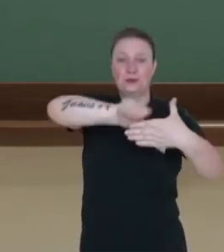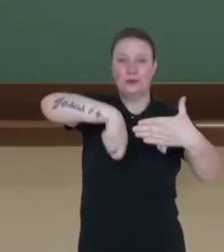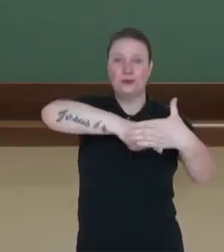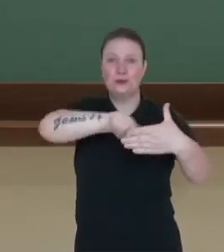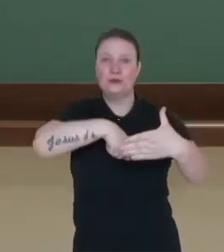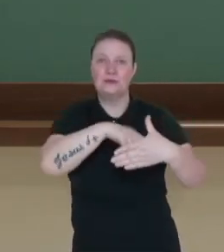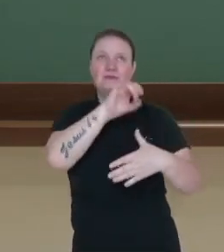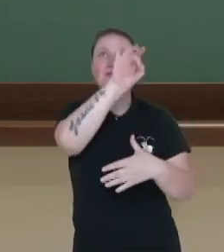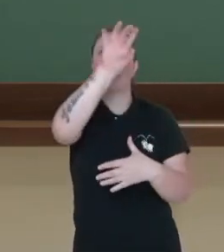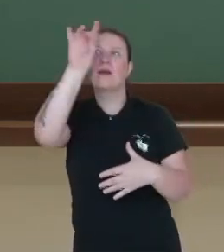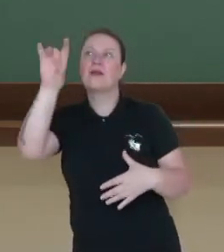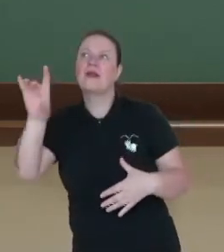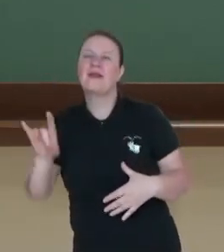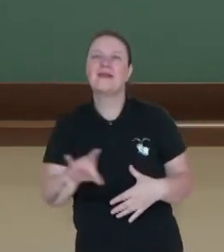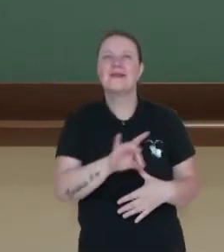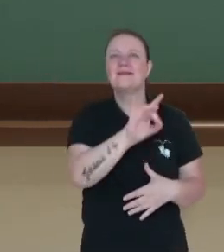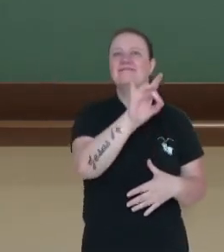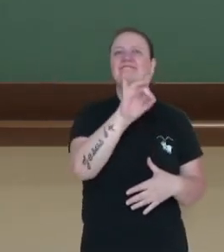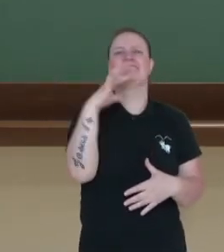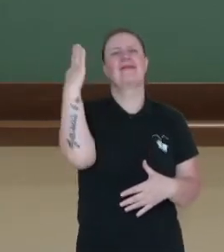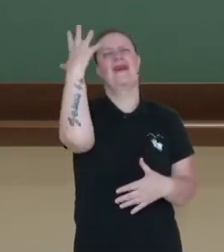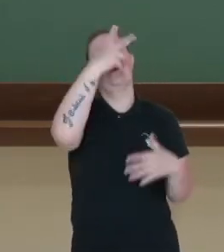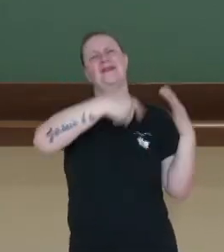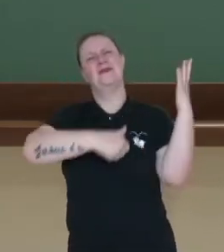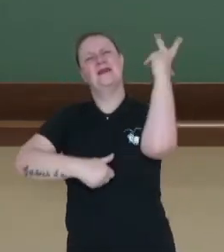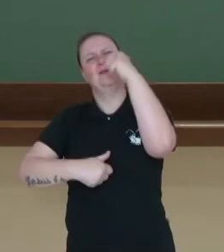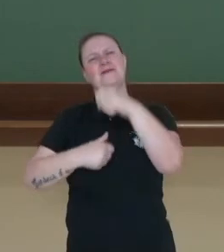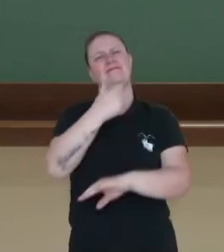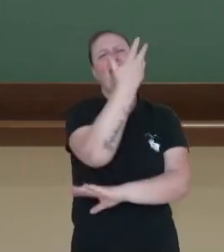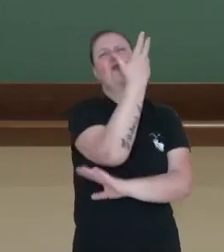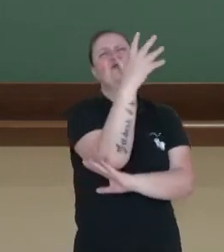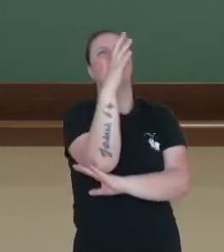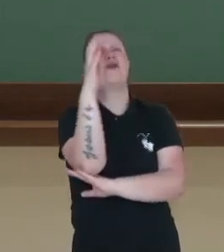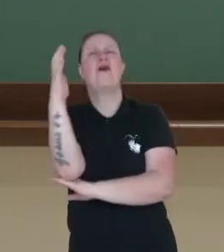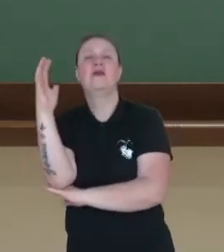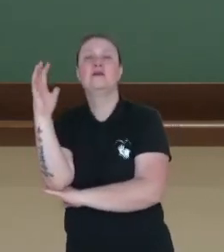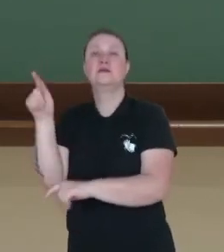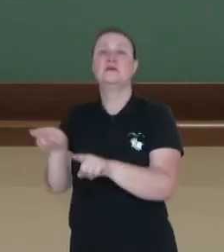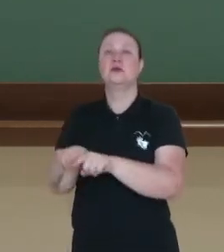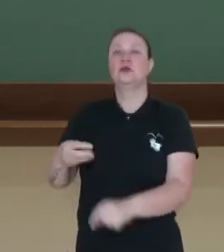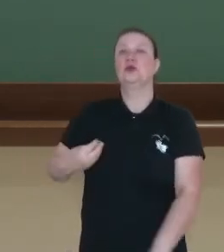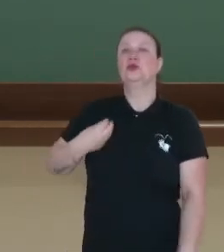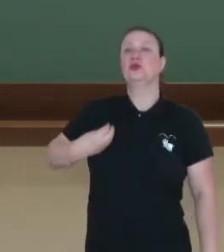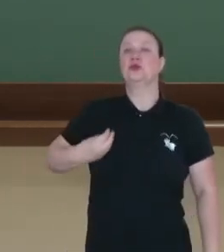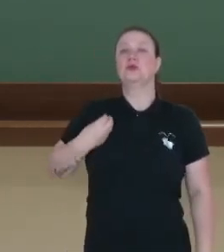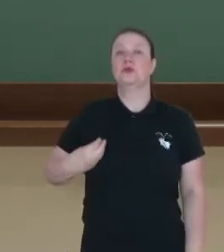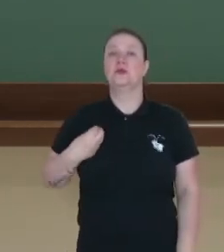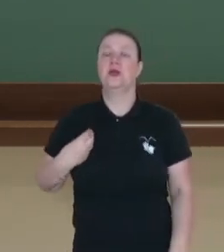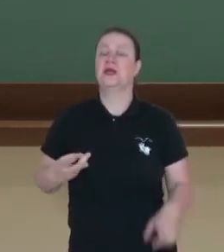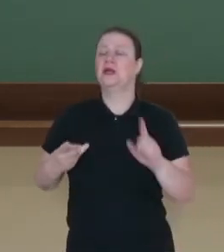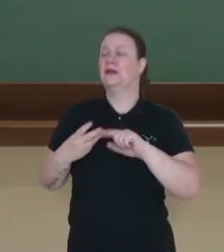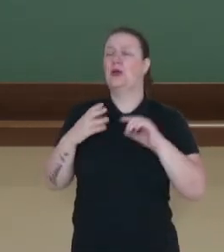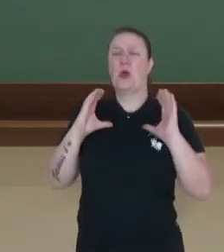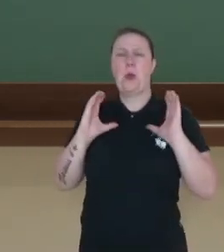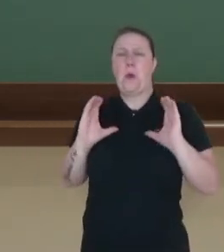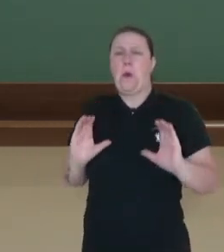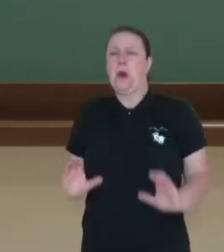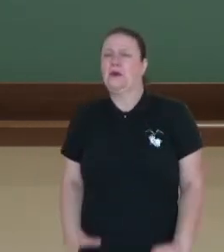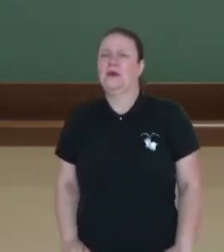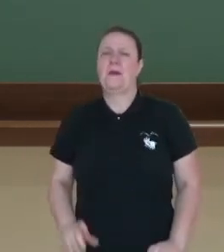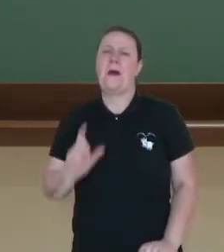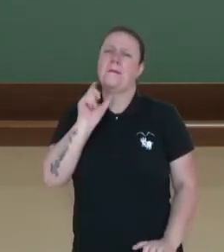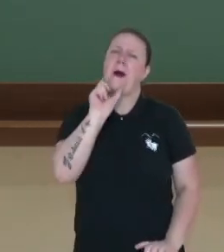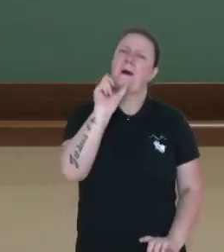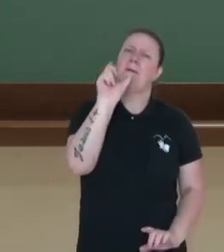cada um, as belezas naturais de cada região do estado, modo de vida, comportamento e até mesmo aí algumas